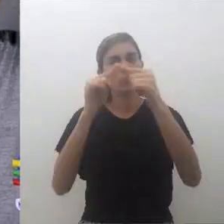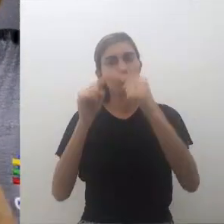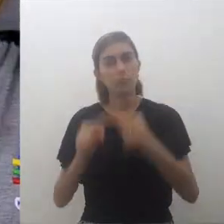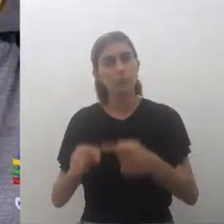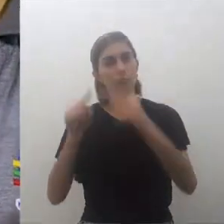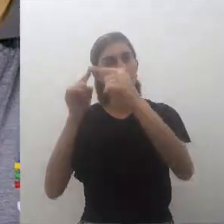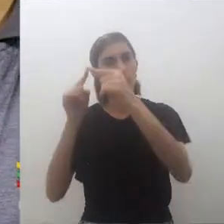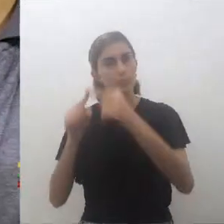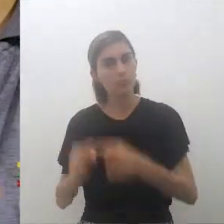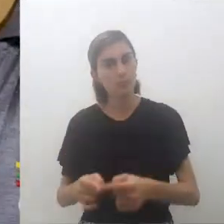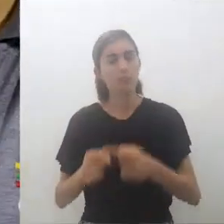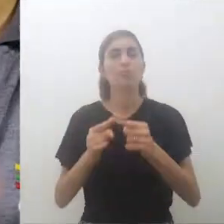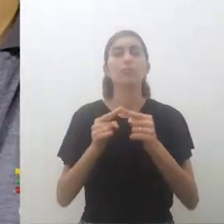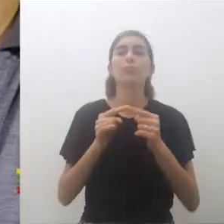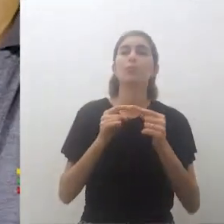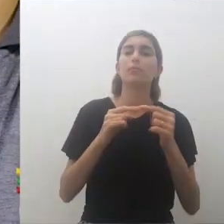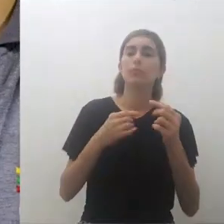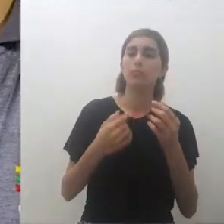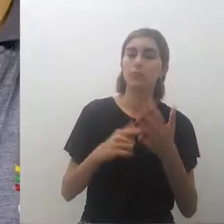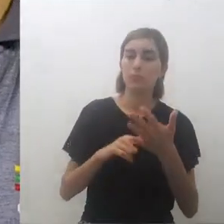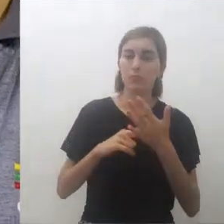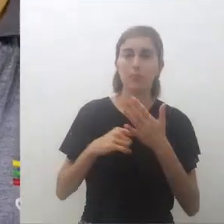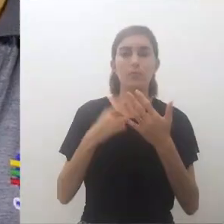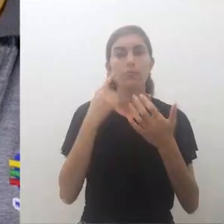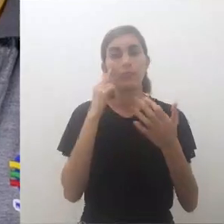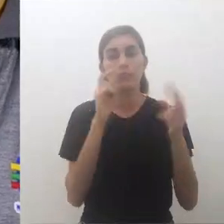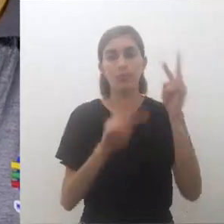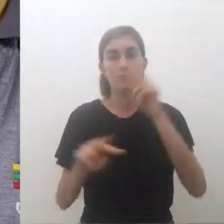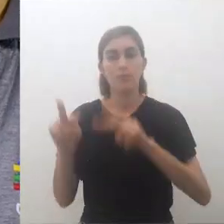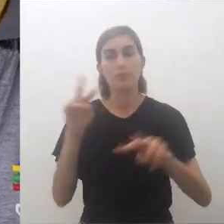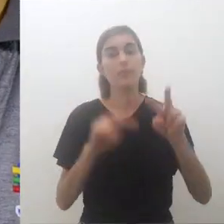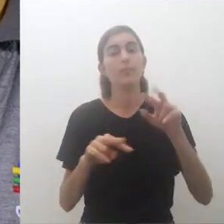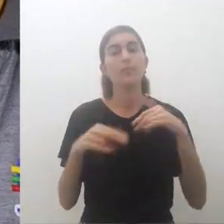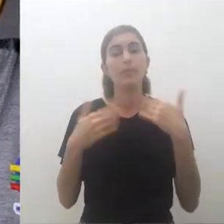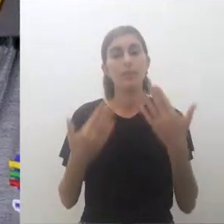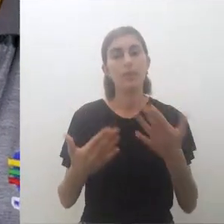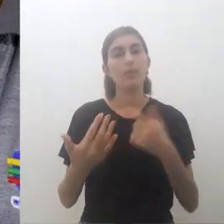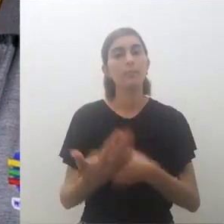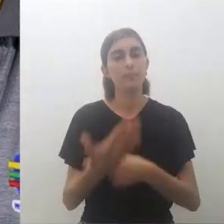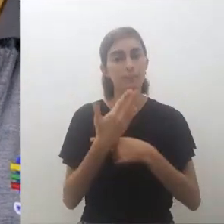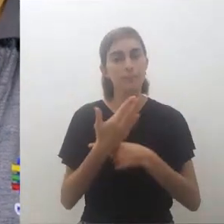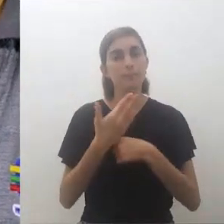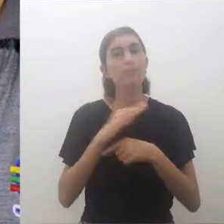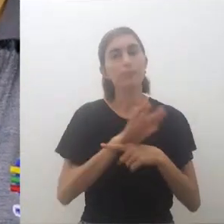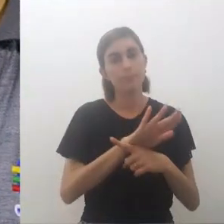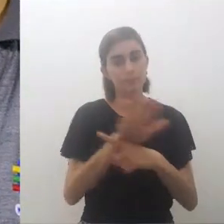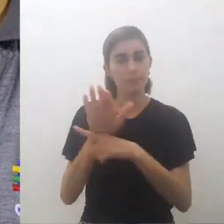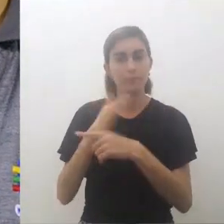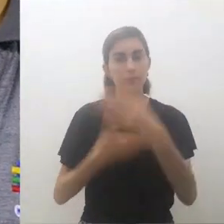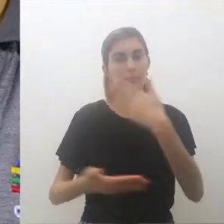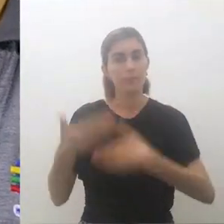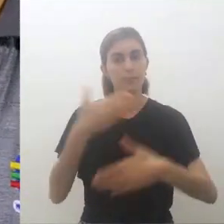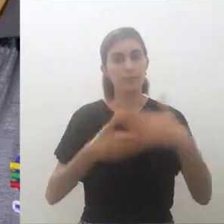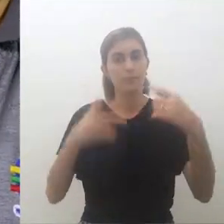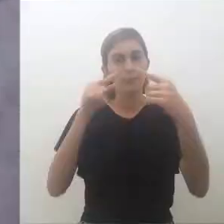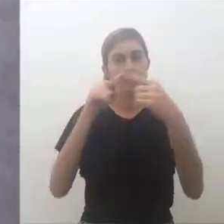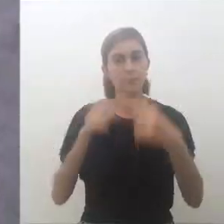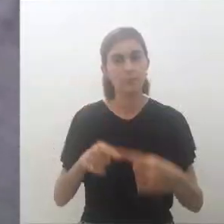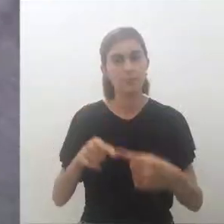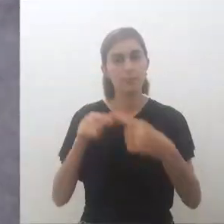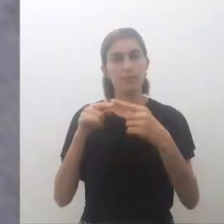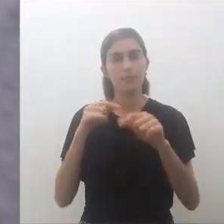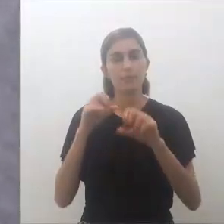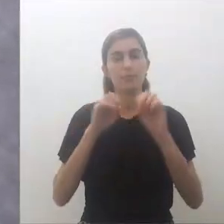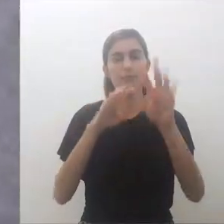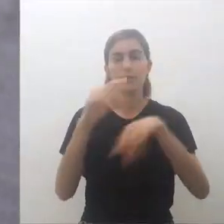tem uma direção a nos conduzir ao olhar e isso contribui para a relação entre os elementos. Trabalhe